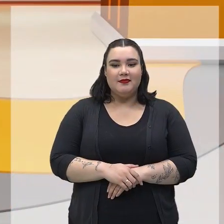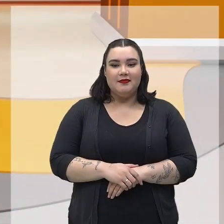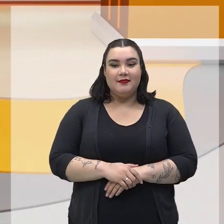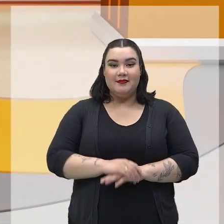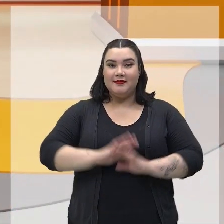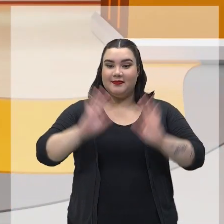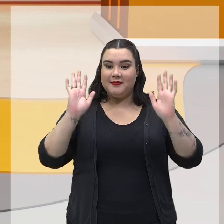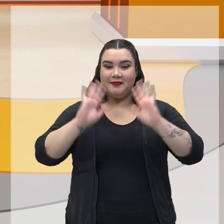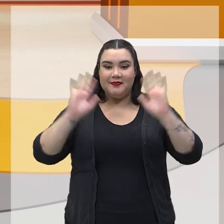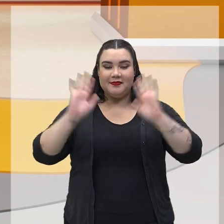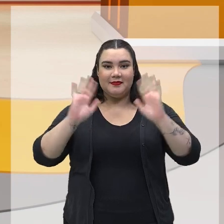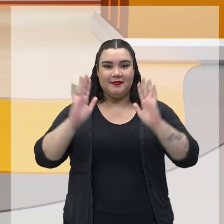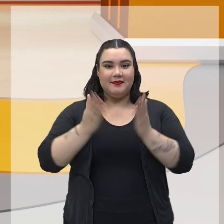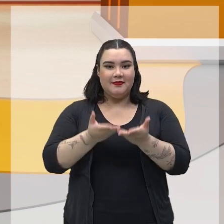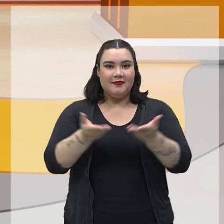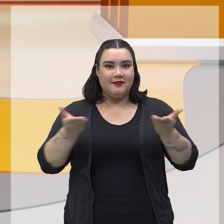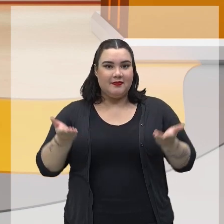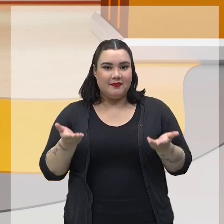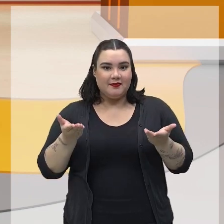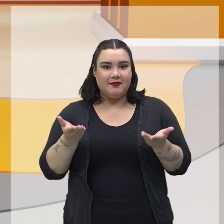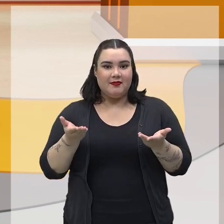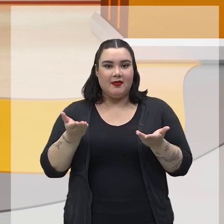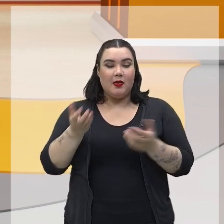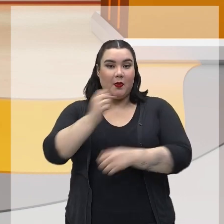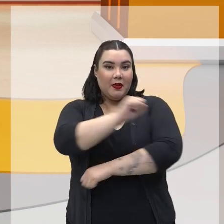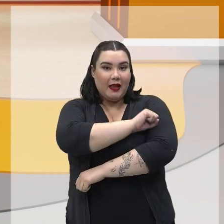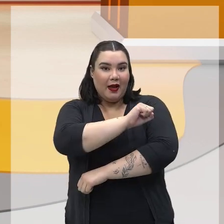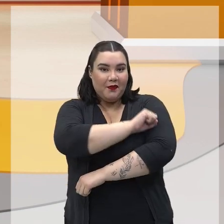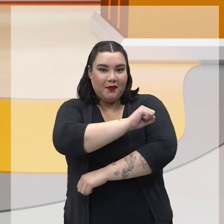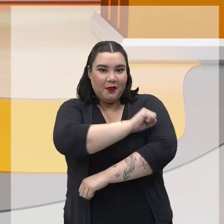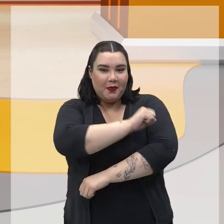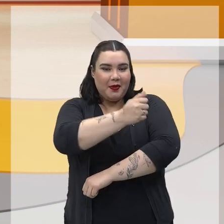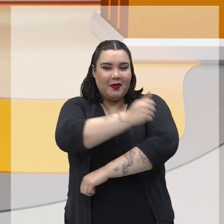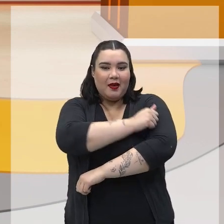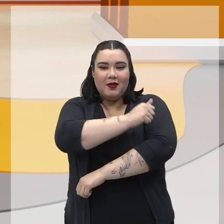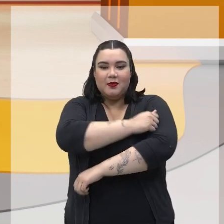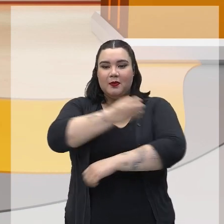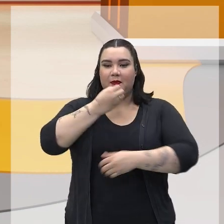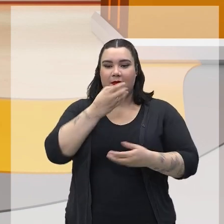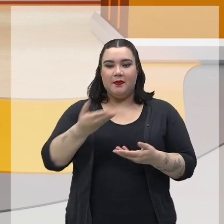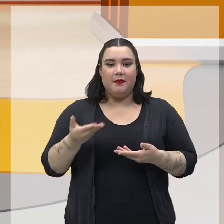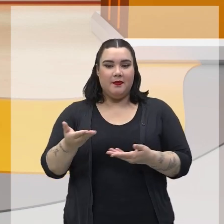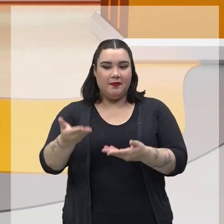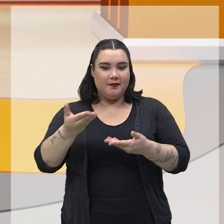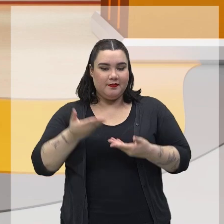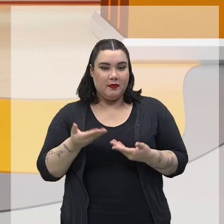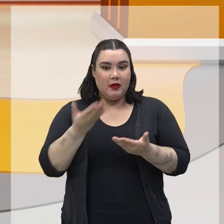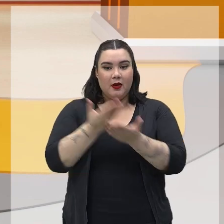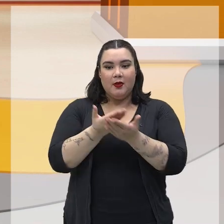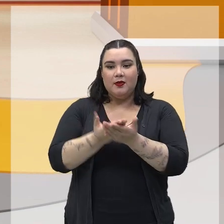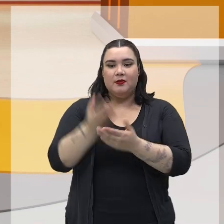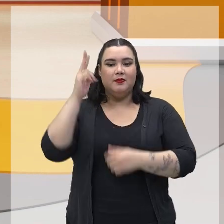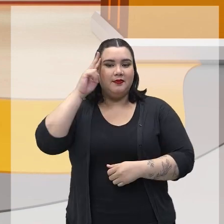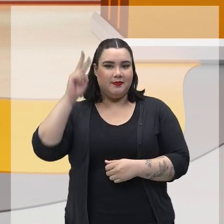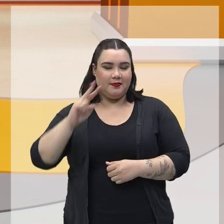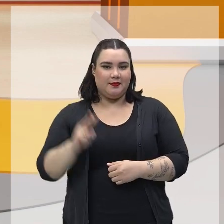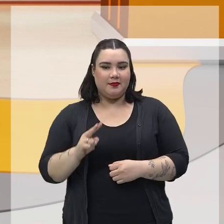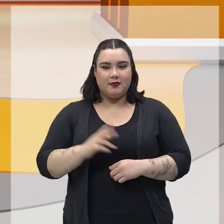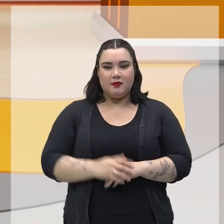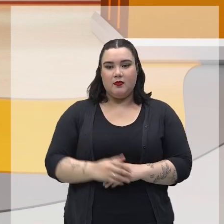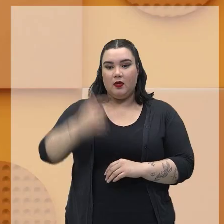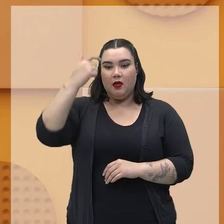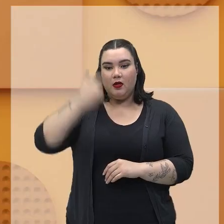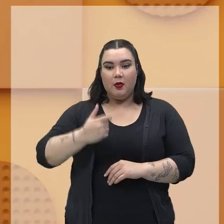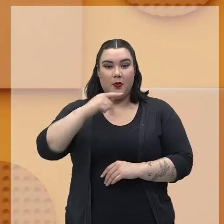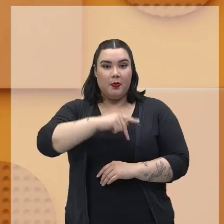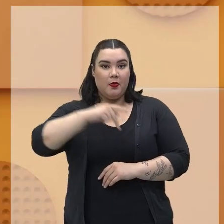Galerinha boa nosso oitavo ano, sejam bem-vindos a mais uma aula de História. Eu sou o professor